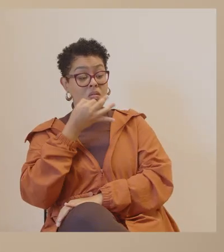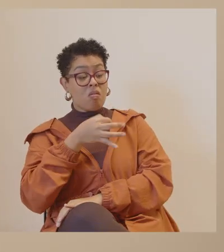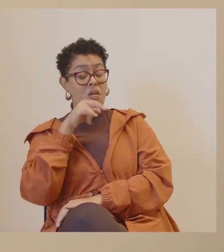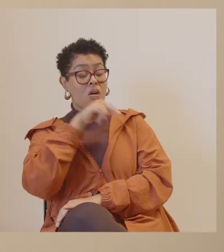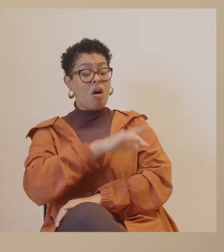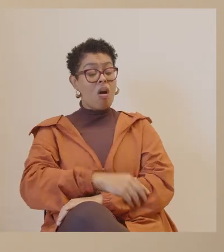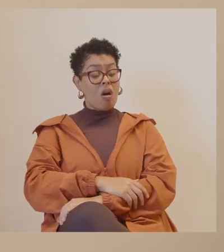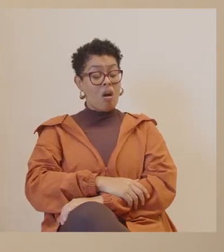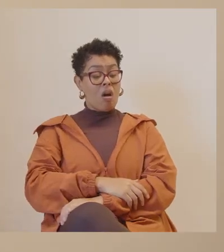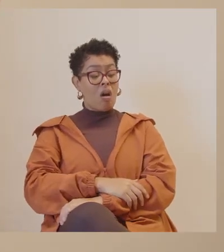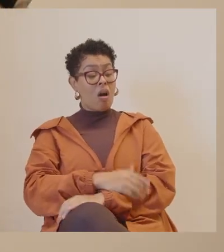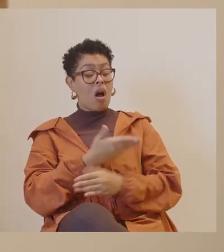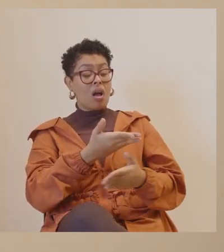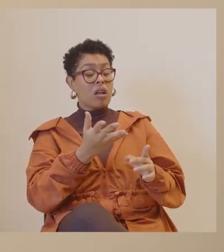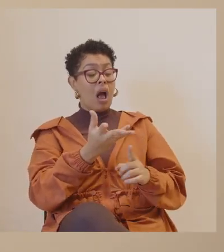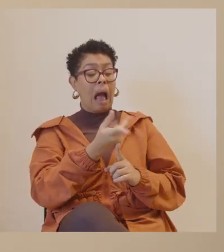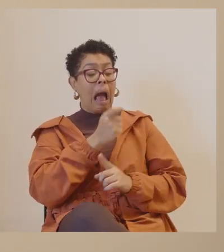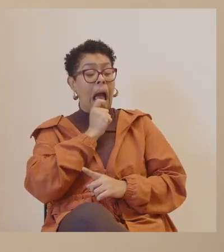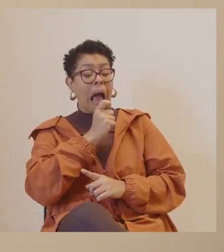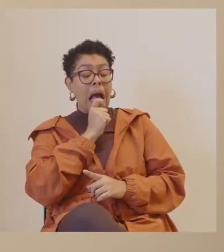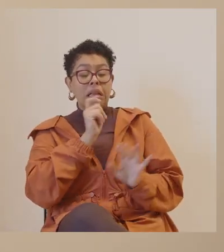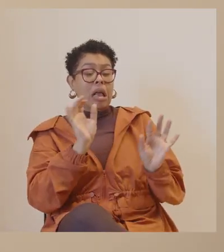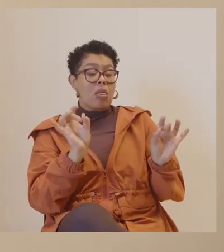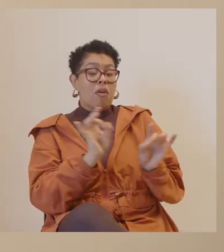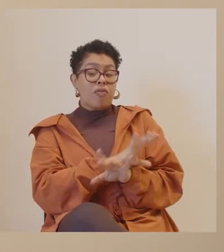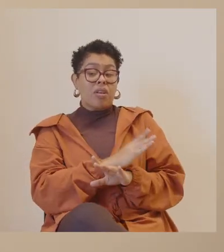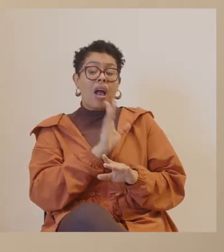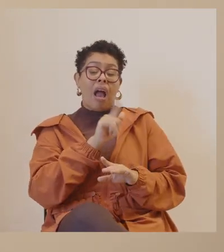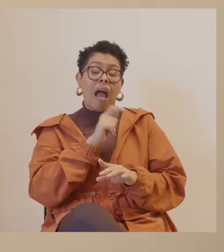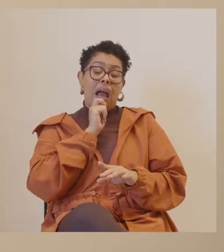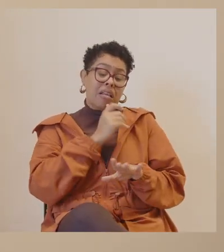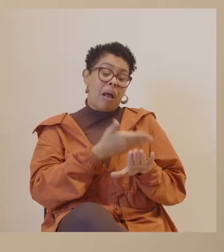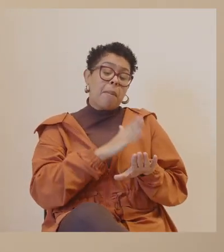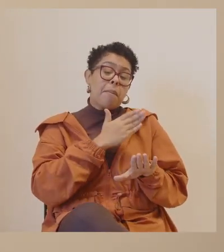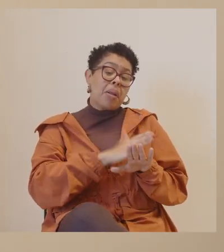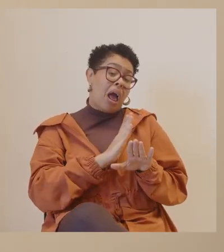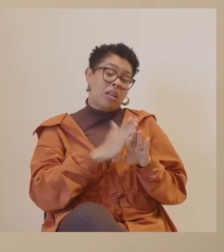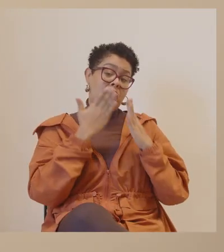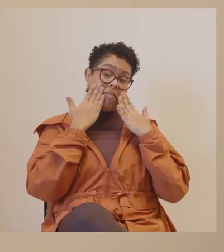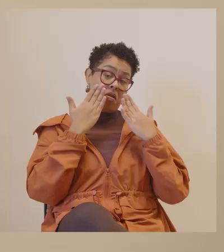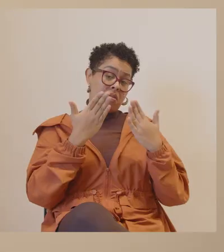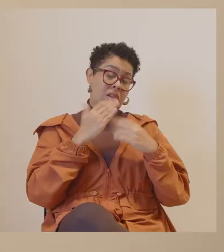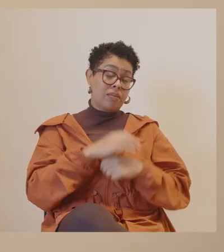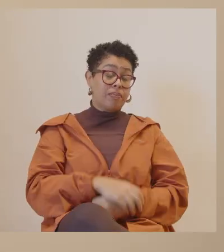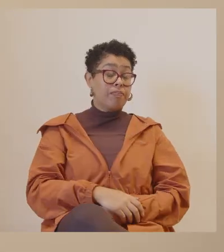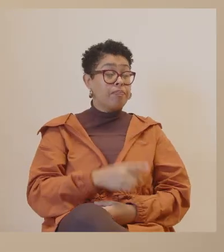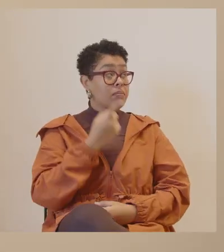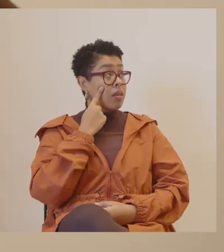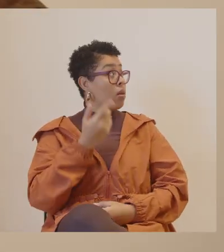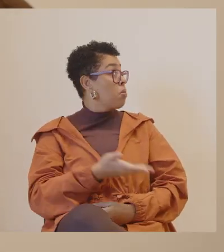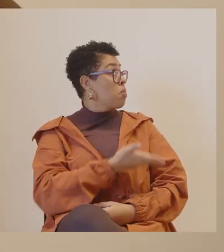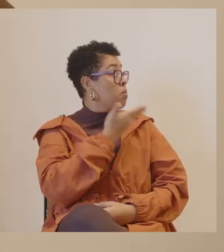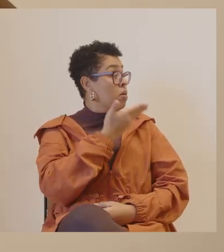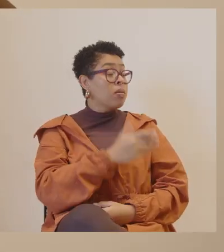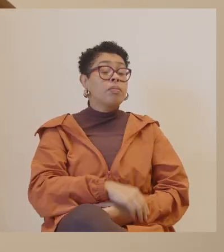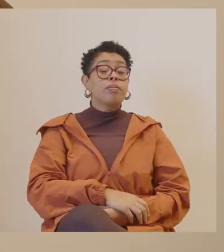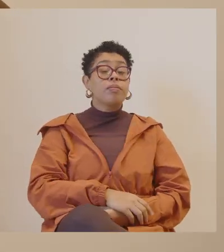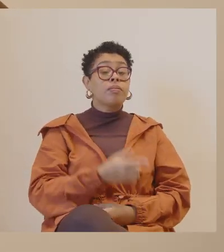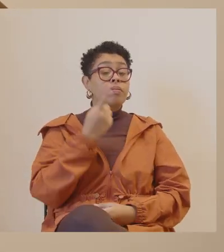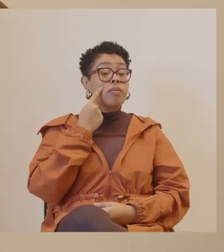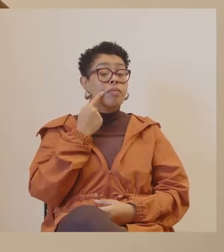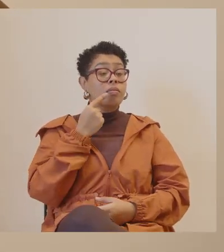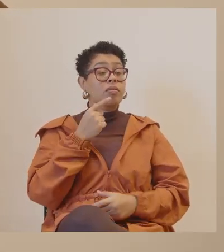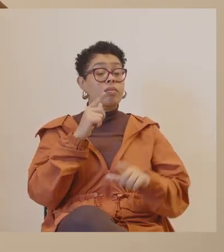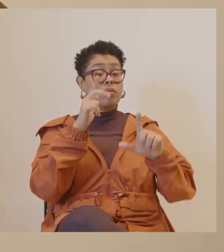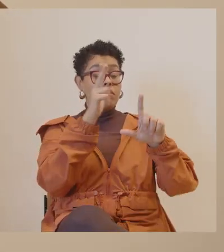era a obra, a obra acabada, a obra que deveria ser exibida e assim por diante. Só um detalhe interessante dessa pintura, né,